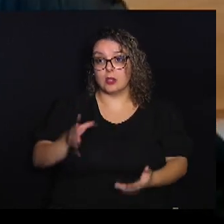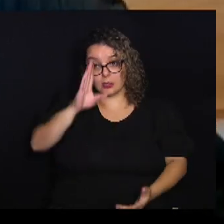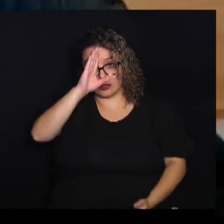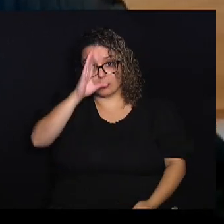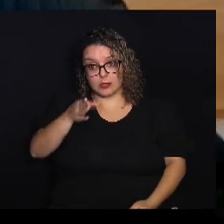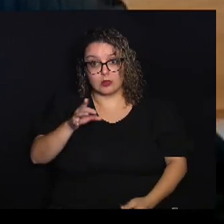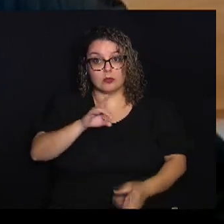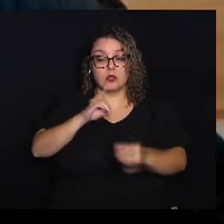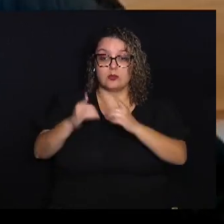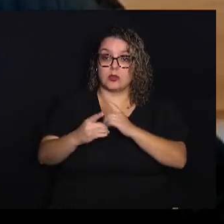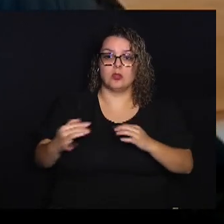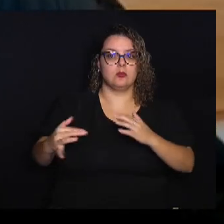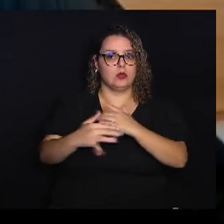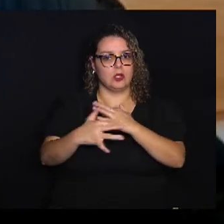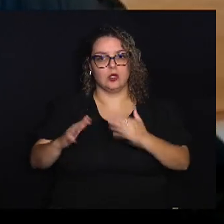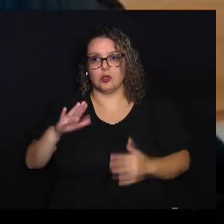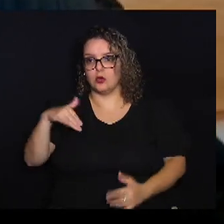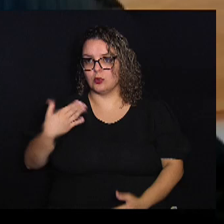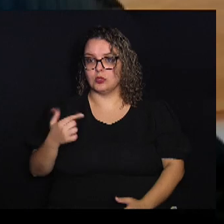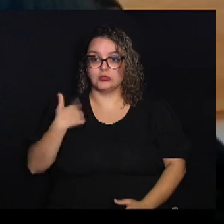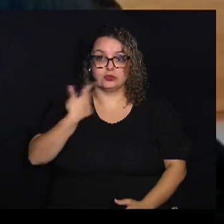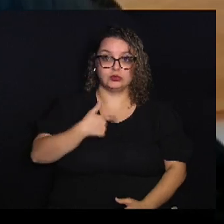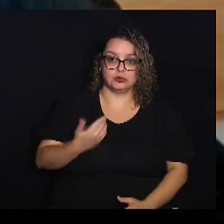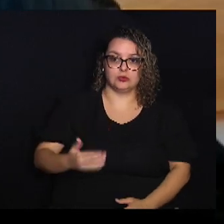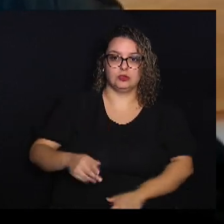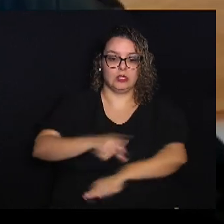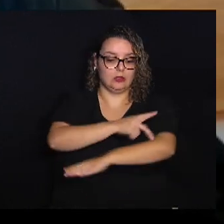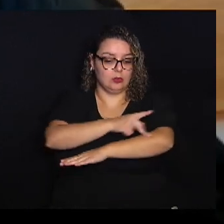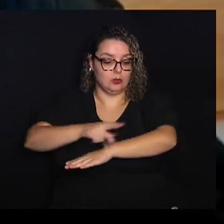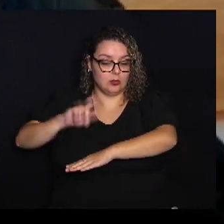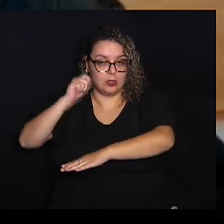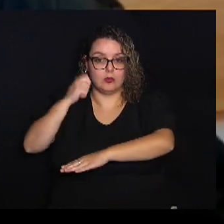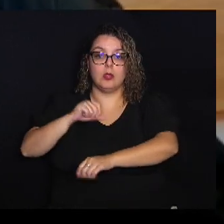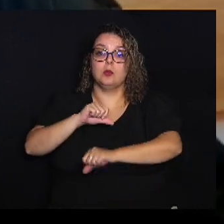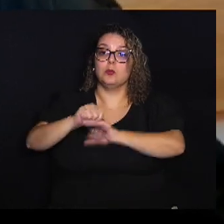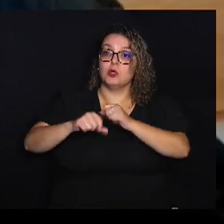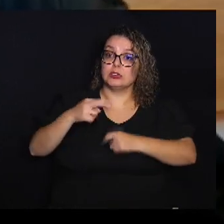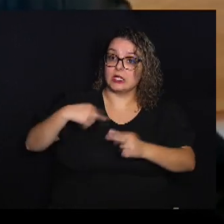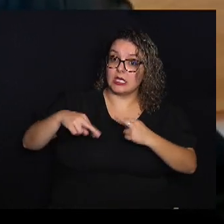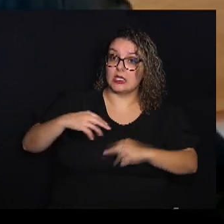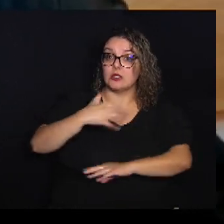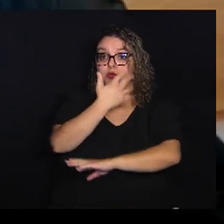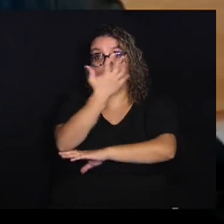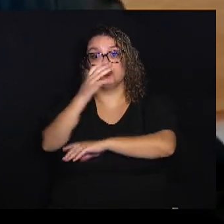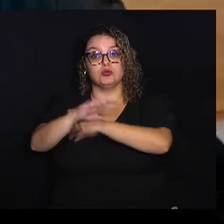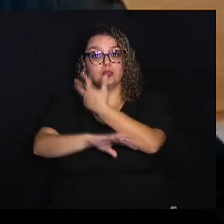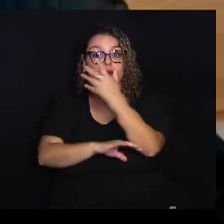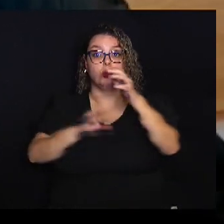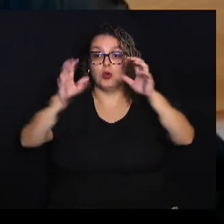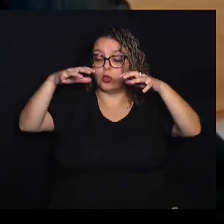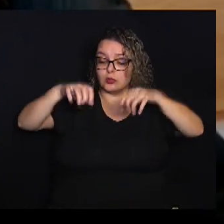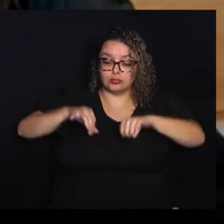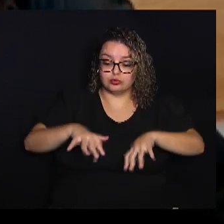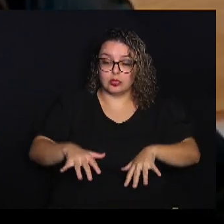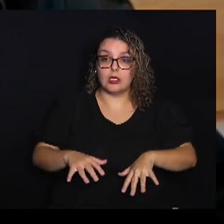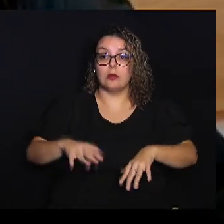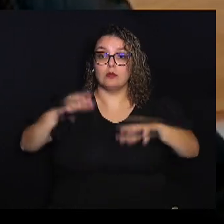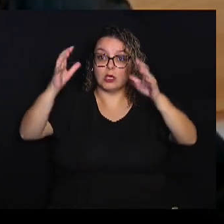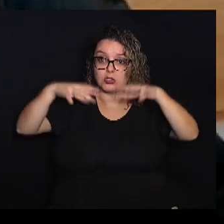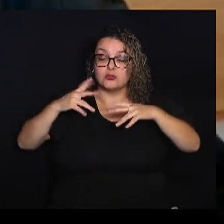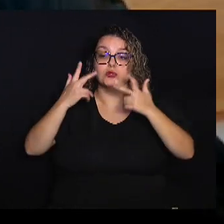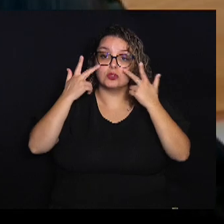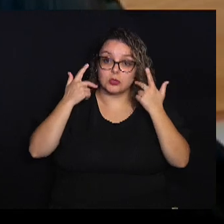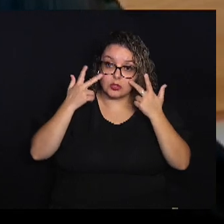pela dinâmica urbana, quando nós asfaltamos, então muda aquela relação da natureza, para onde a água vai. Então, uma chuva que era